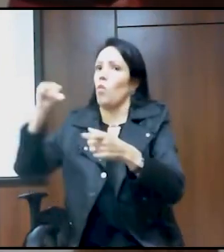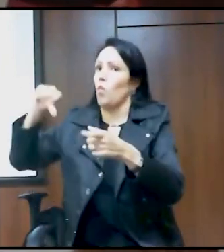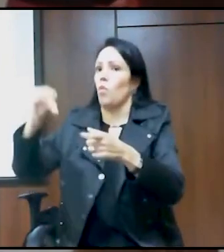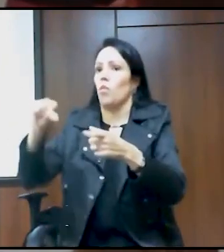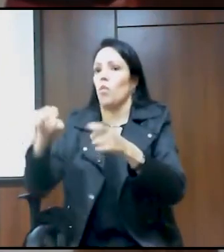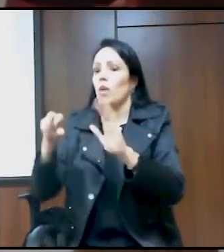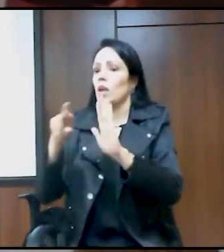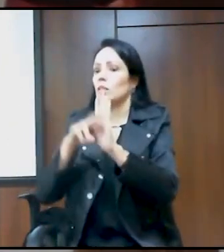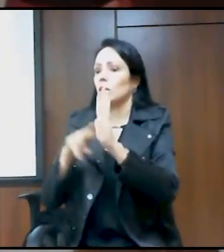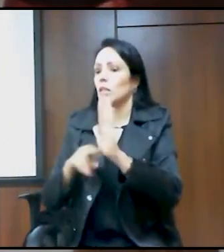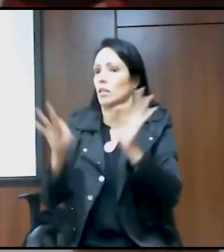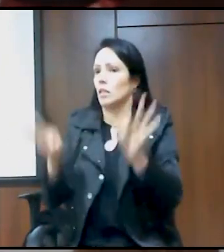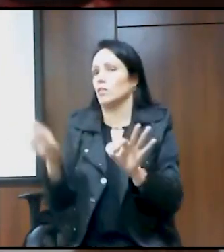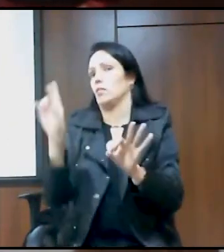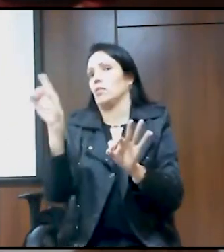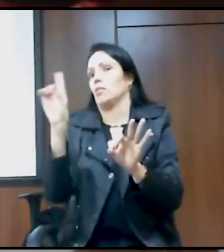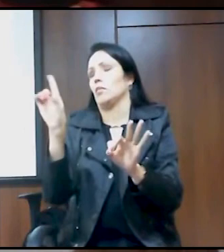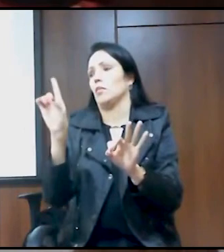contratar...